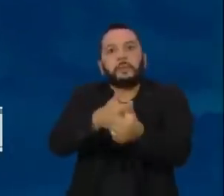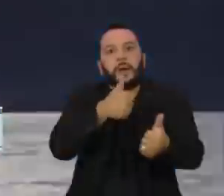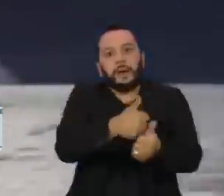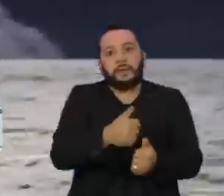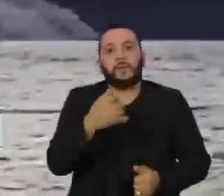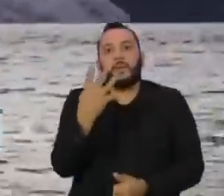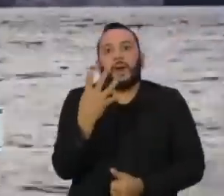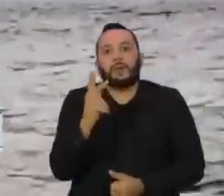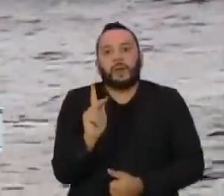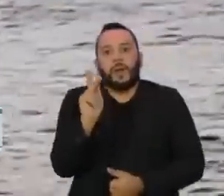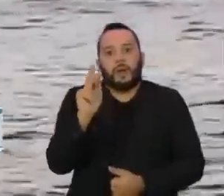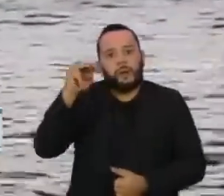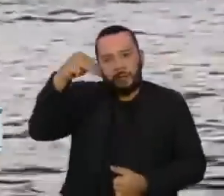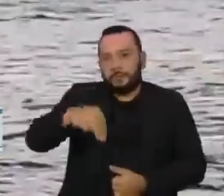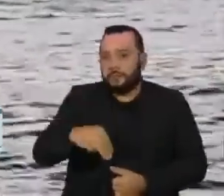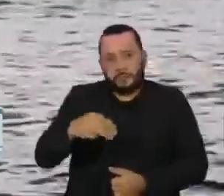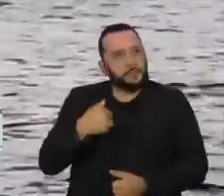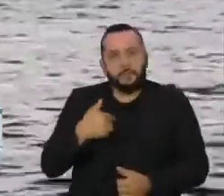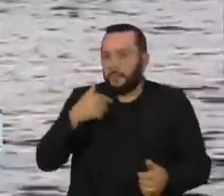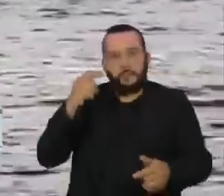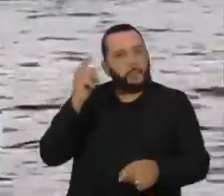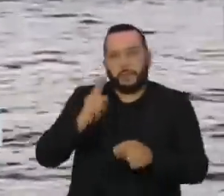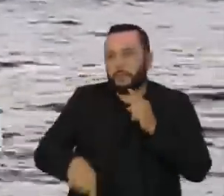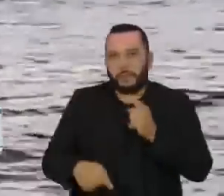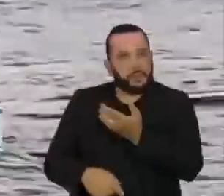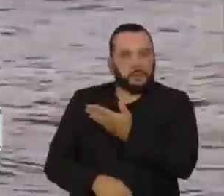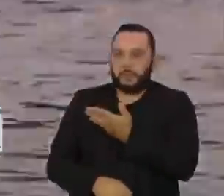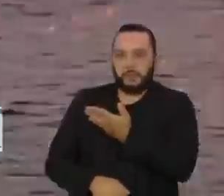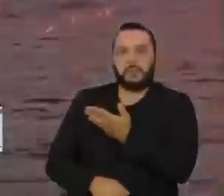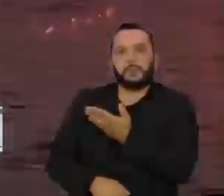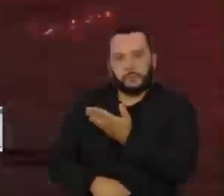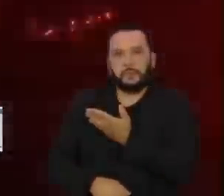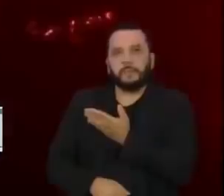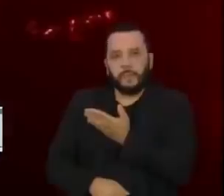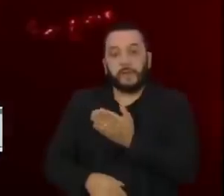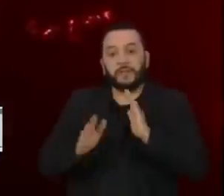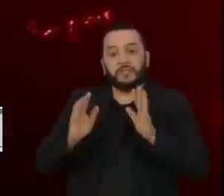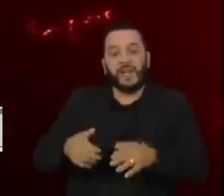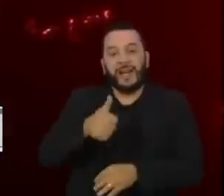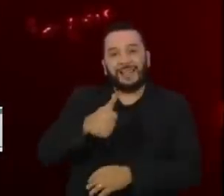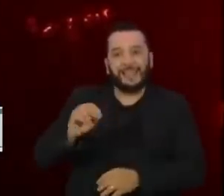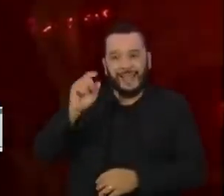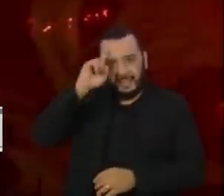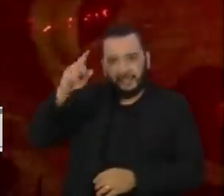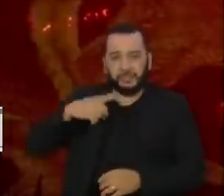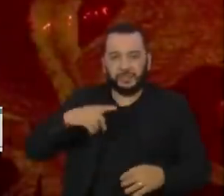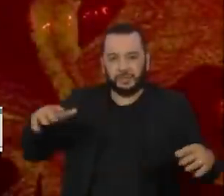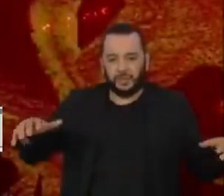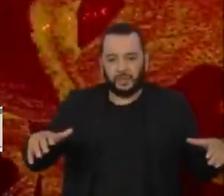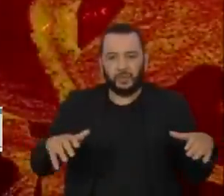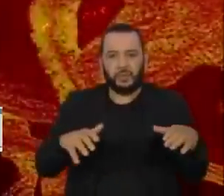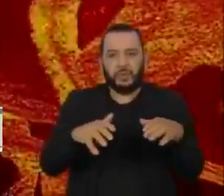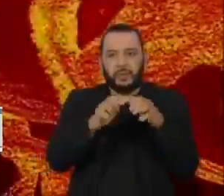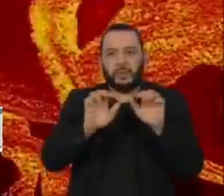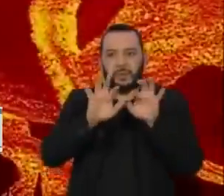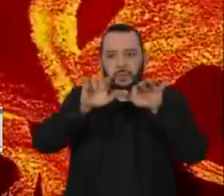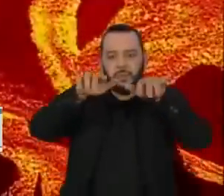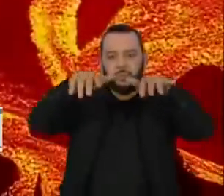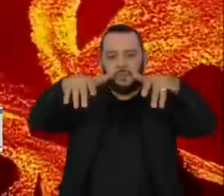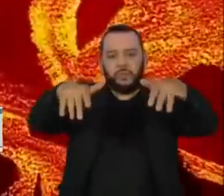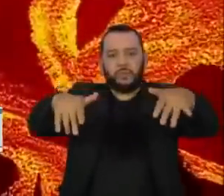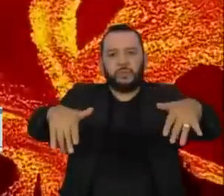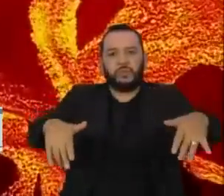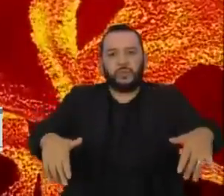km do vulcão e do lugar onde a lava tocou oceano faz 10 dias que o cubrivierra entrou em erupção